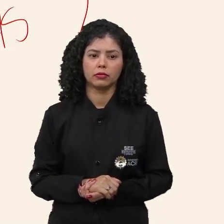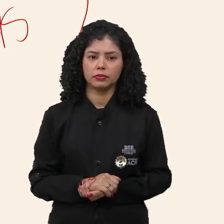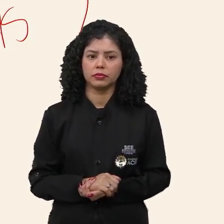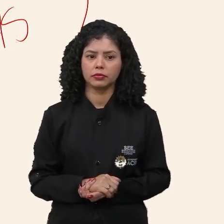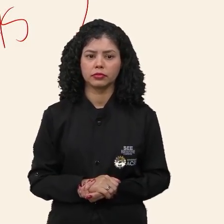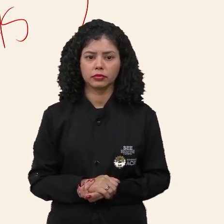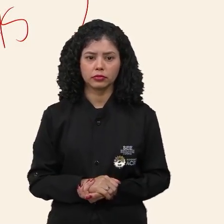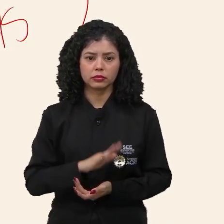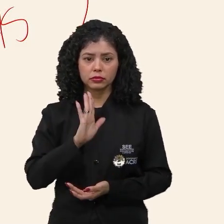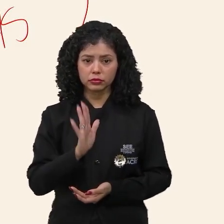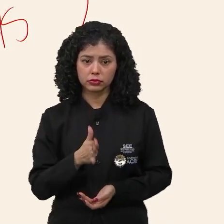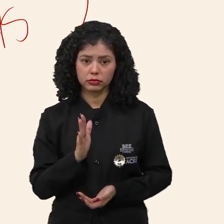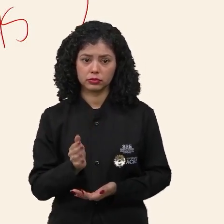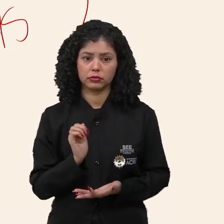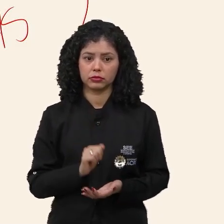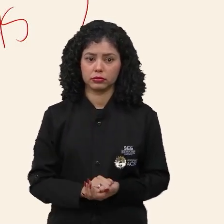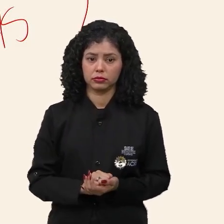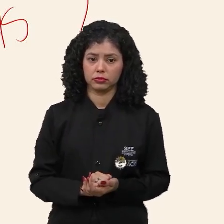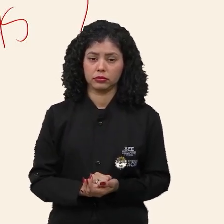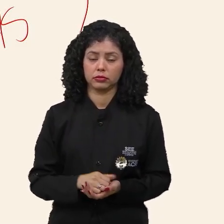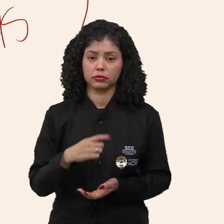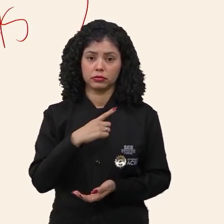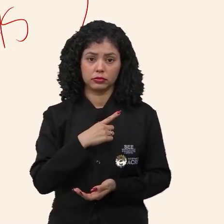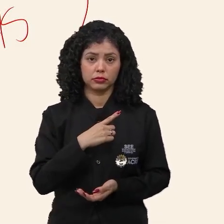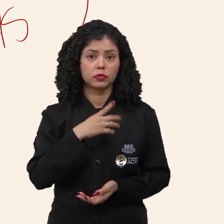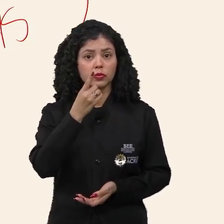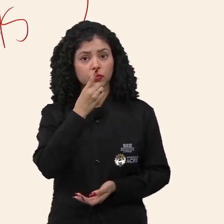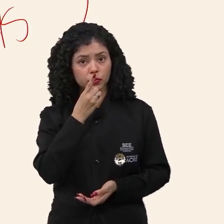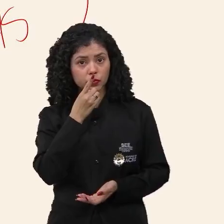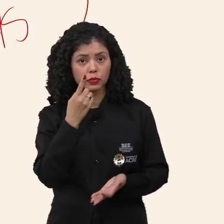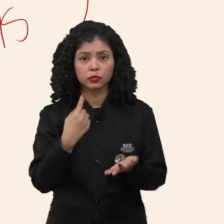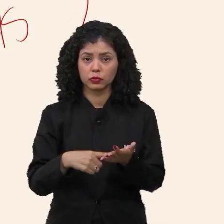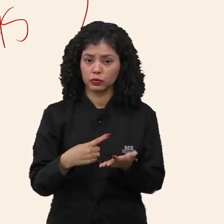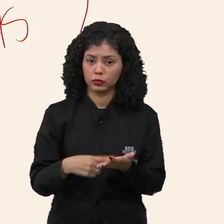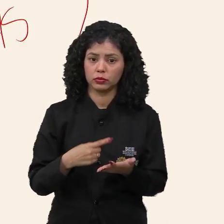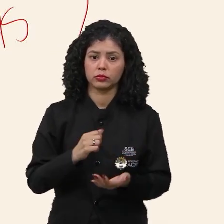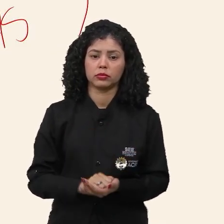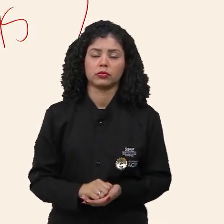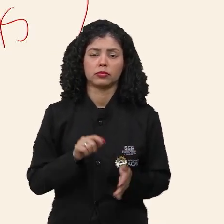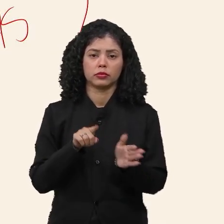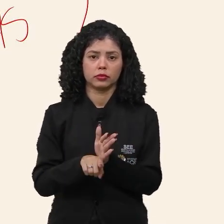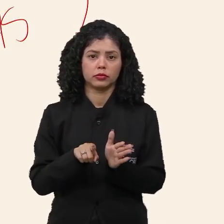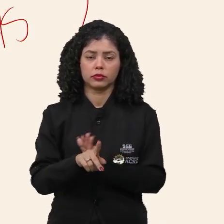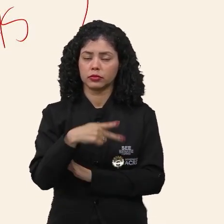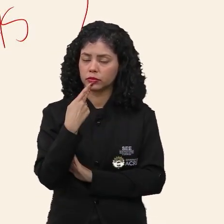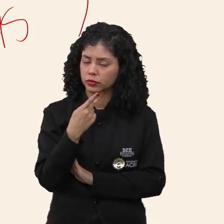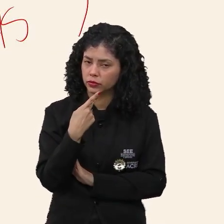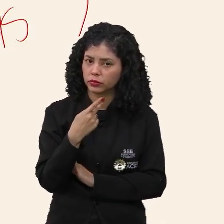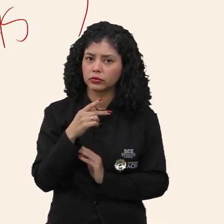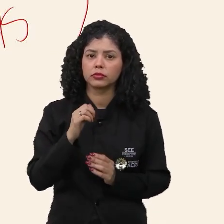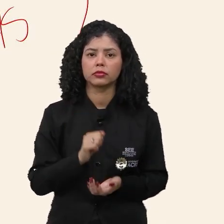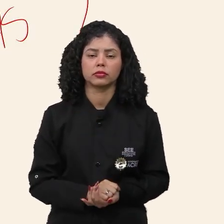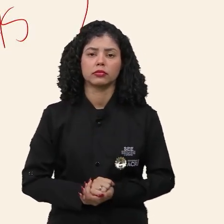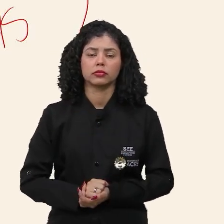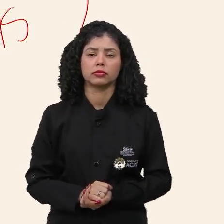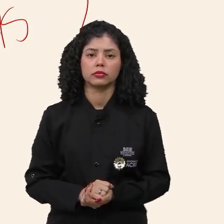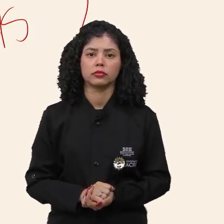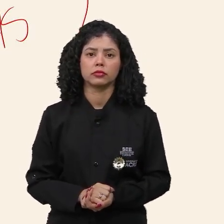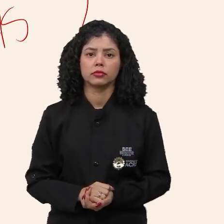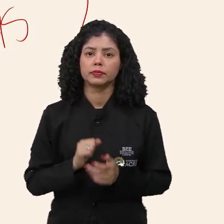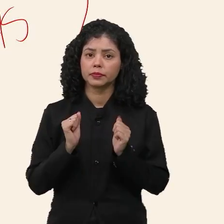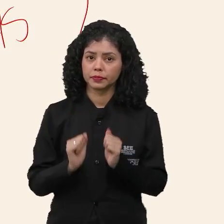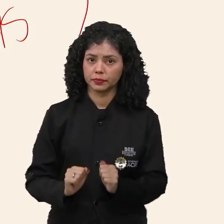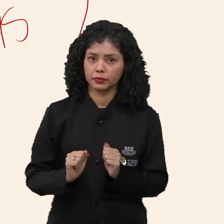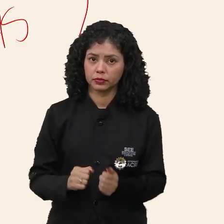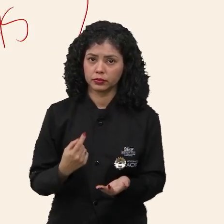incorreta. Já a gramática descritiva, como ela considera a questão da fala no dia a dia, ela